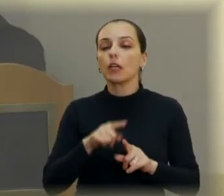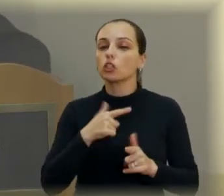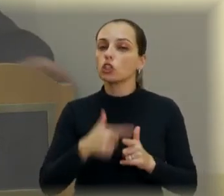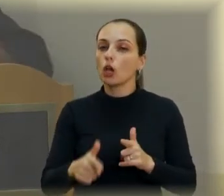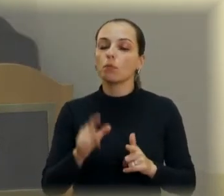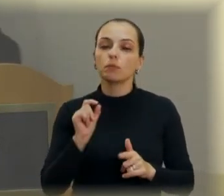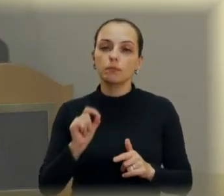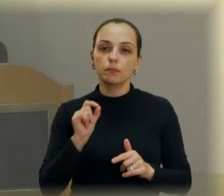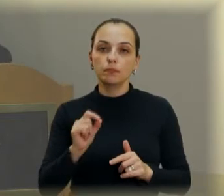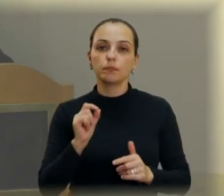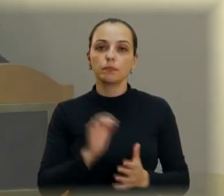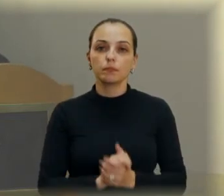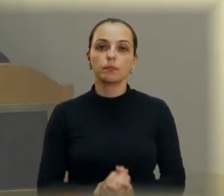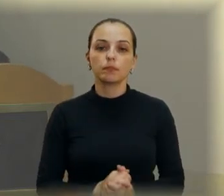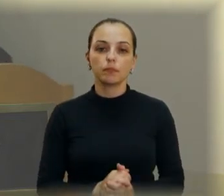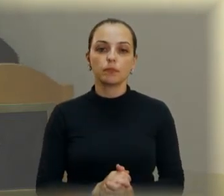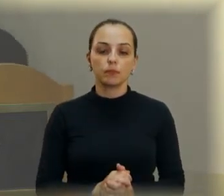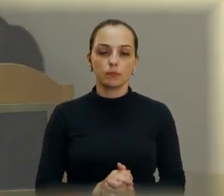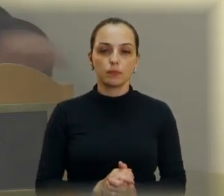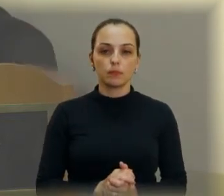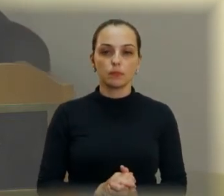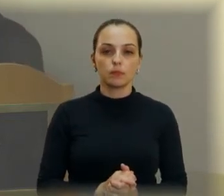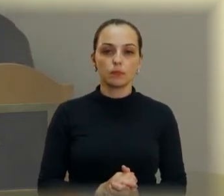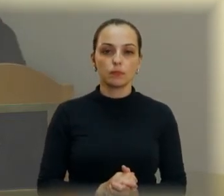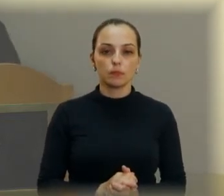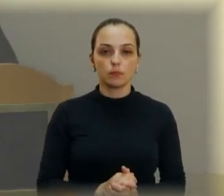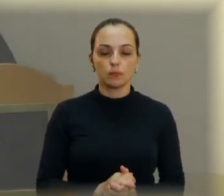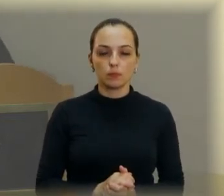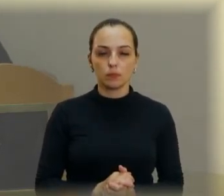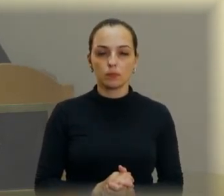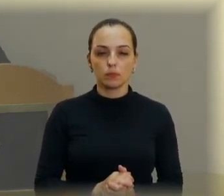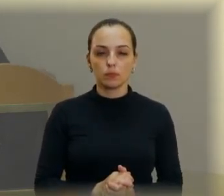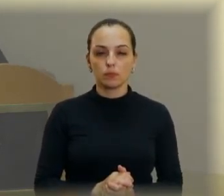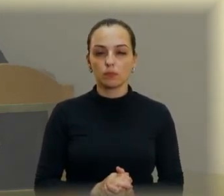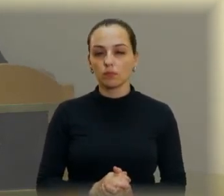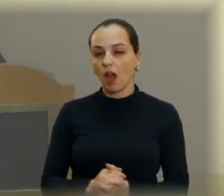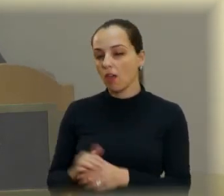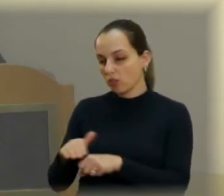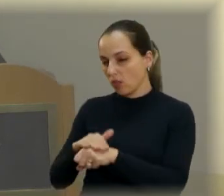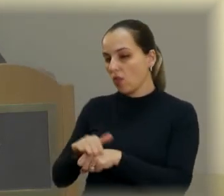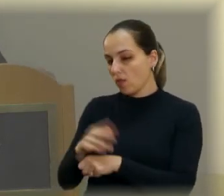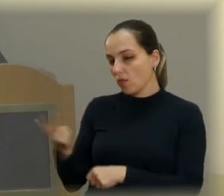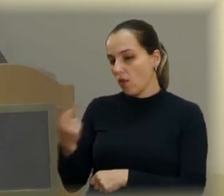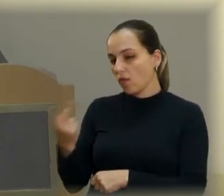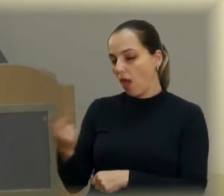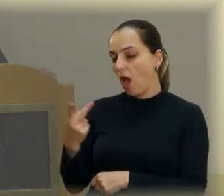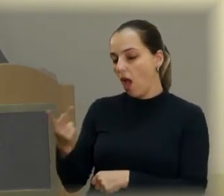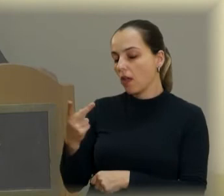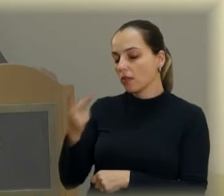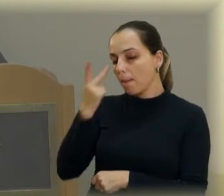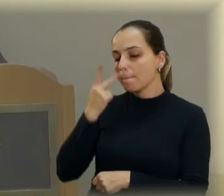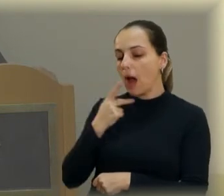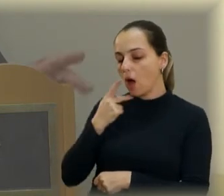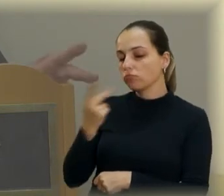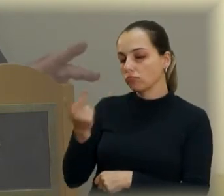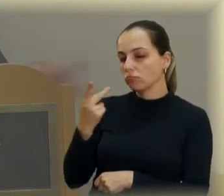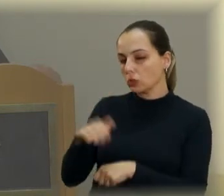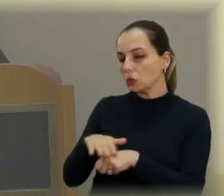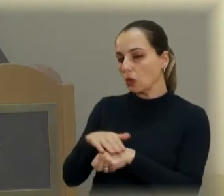sobre ter comentei para o líder do partido Paulo Landim